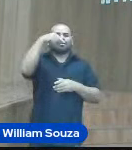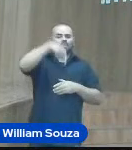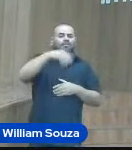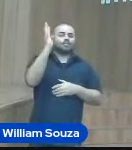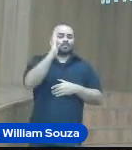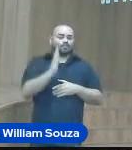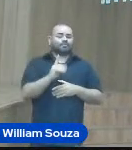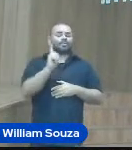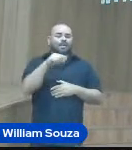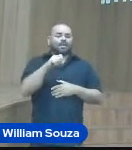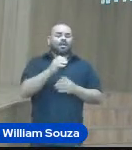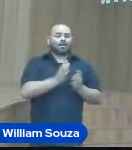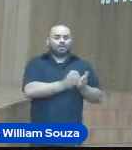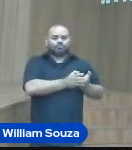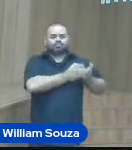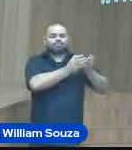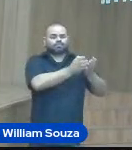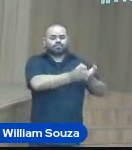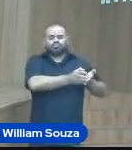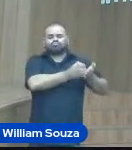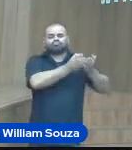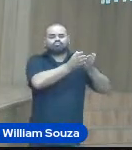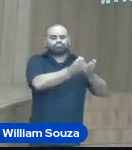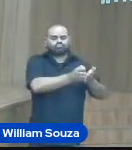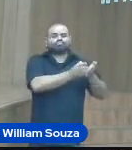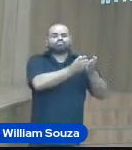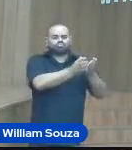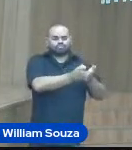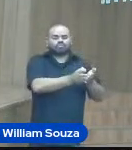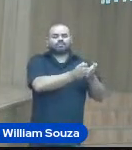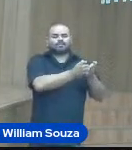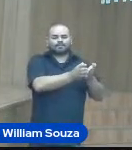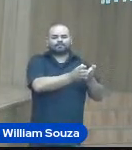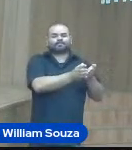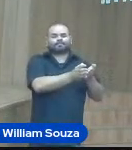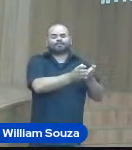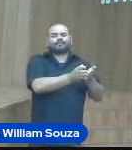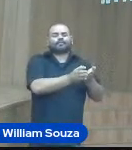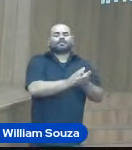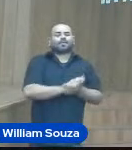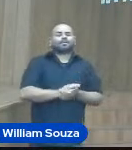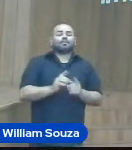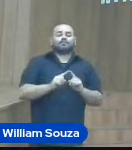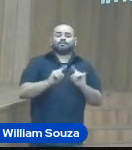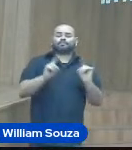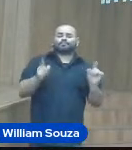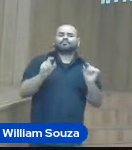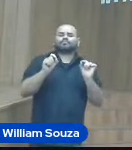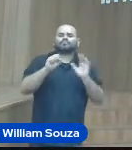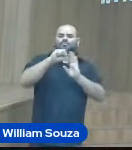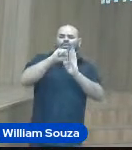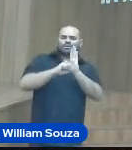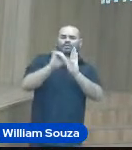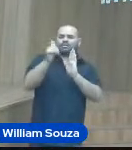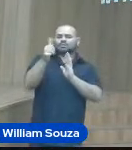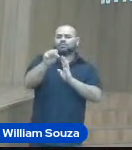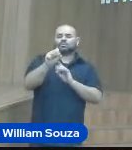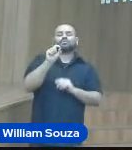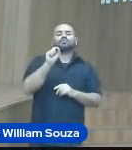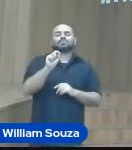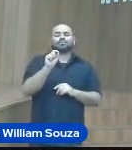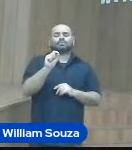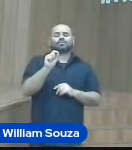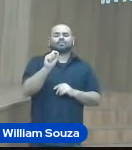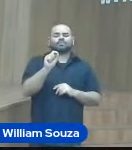caravela. A gente vai falar sobre isso daí. Mas, assim, no século XVIII,